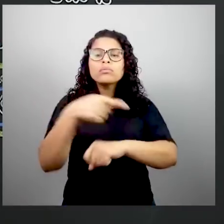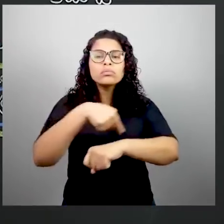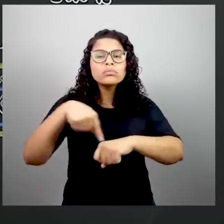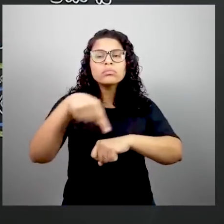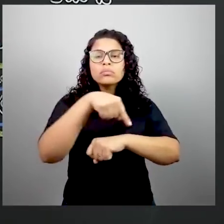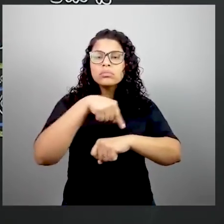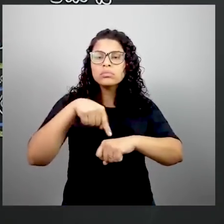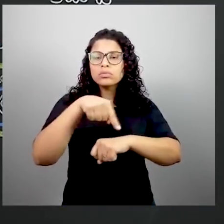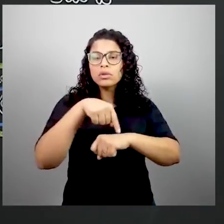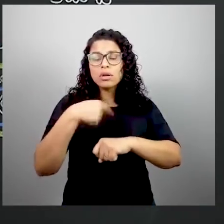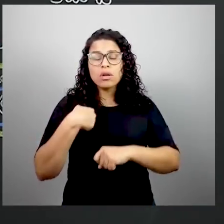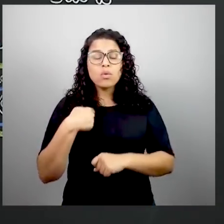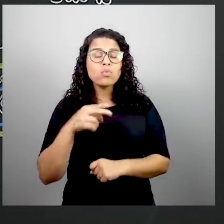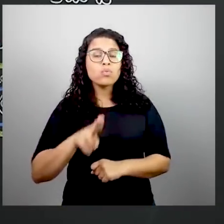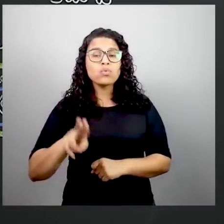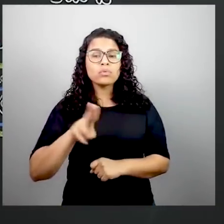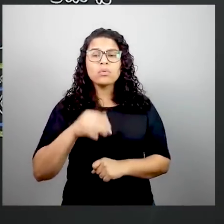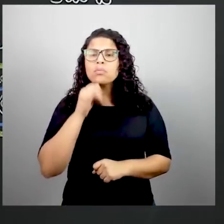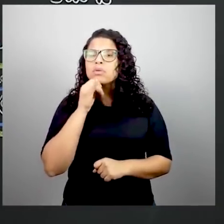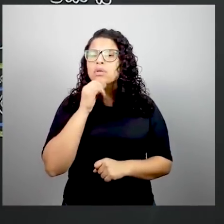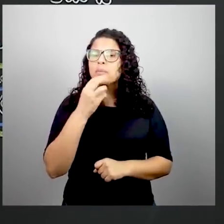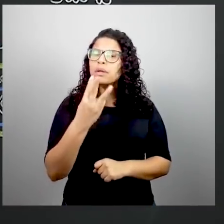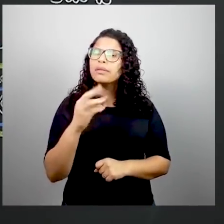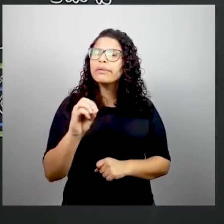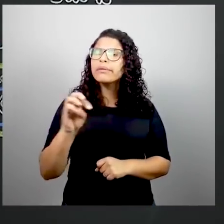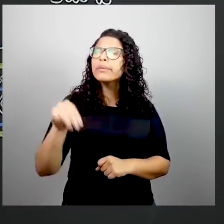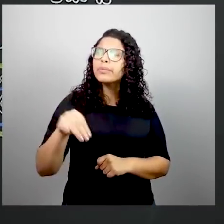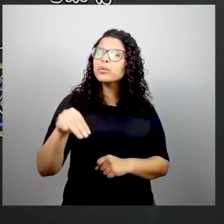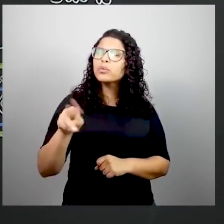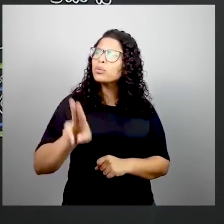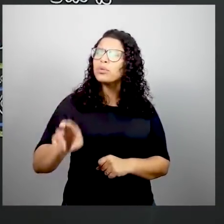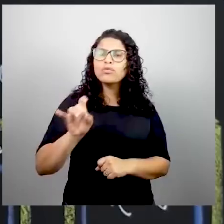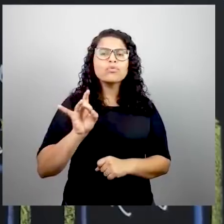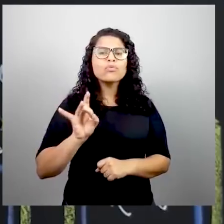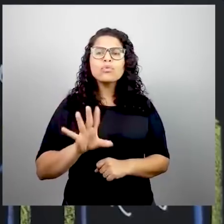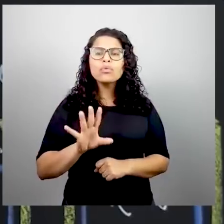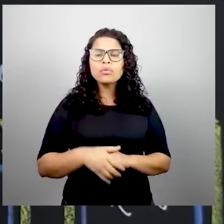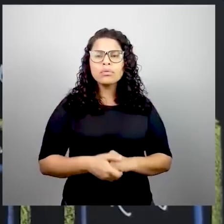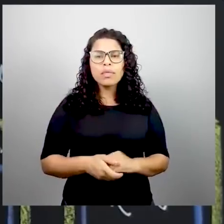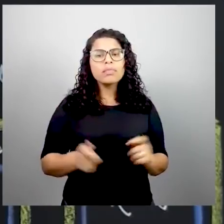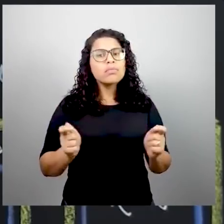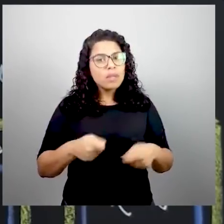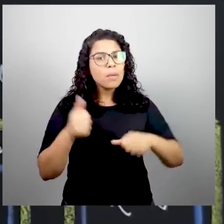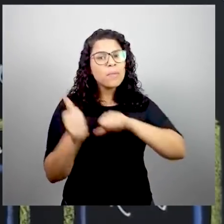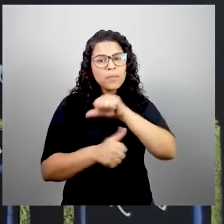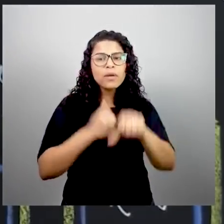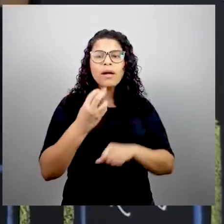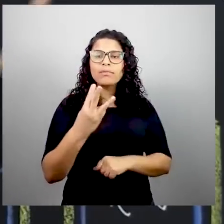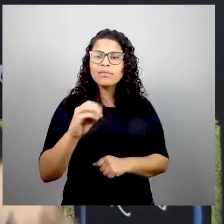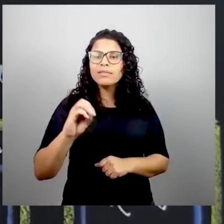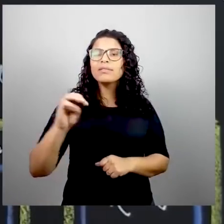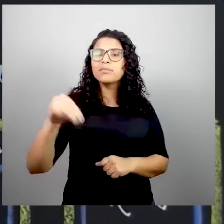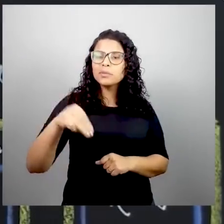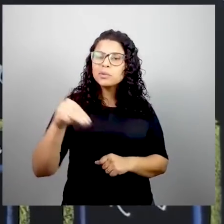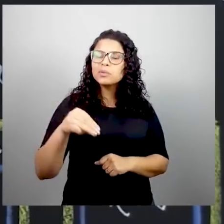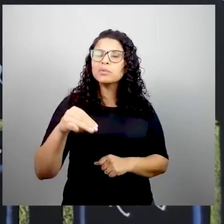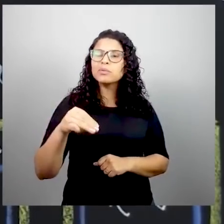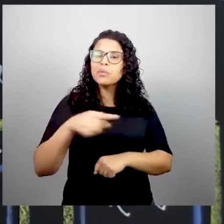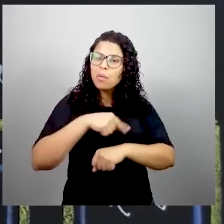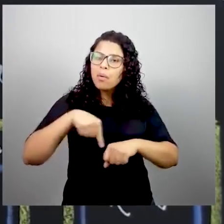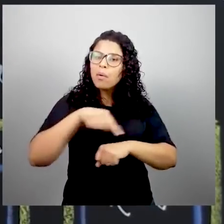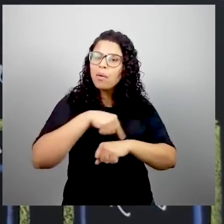falou assim, mas eu não usei horas, eu usei só 30 minutos. E não dá para converter 30 minutos em horas? Claro que